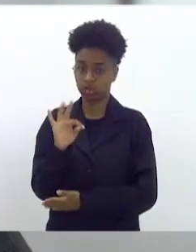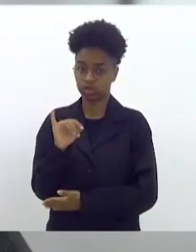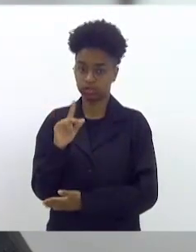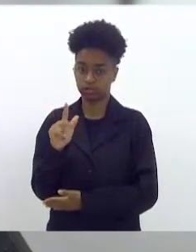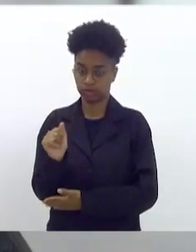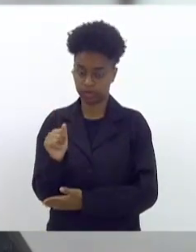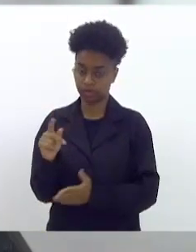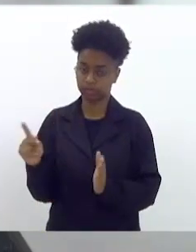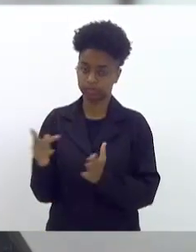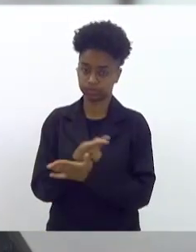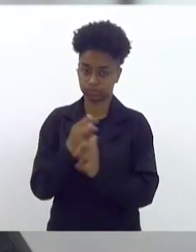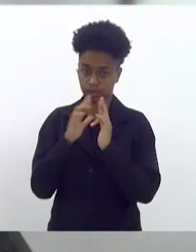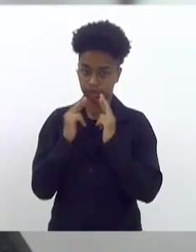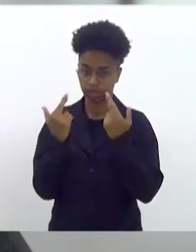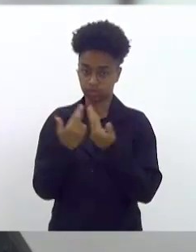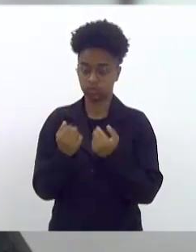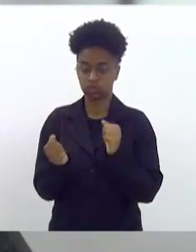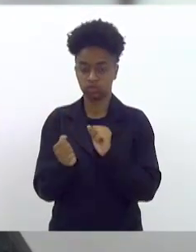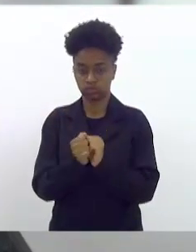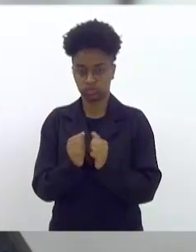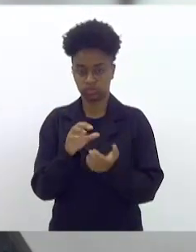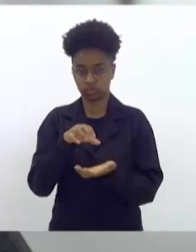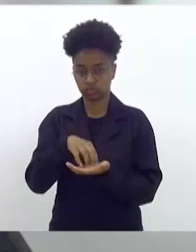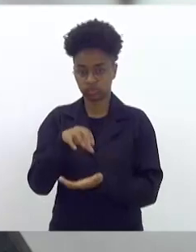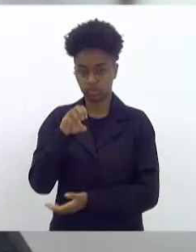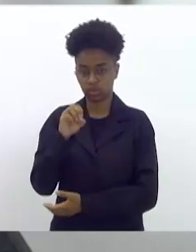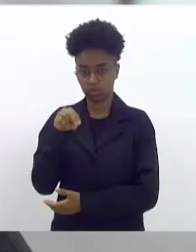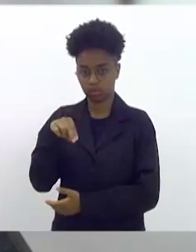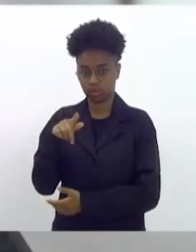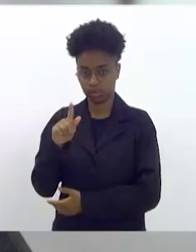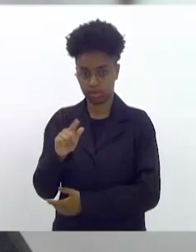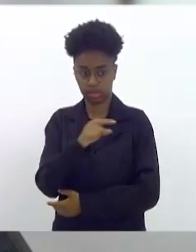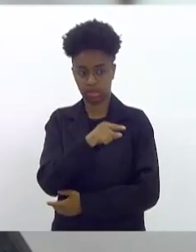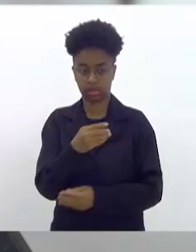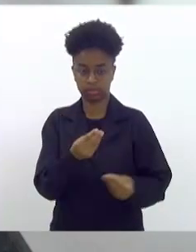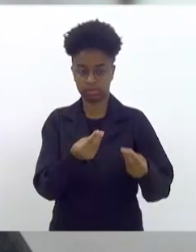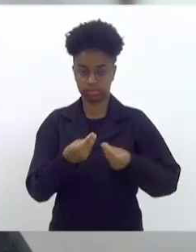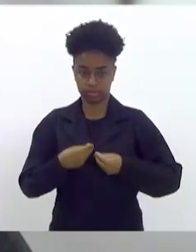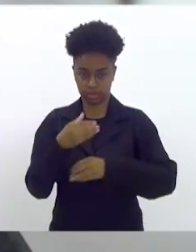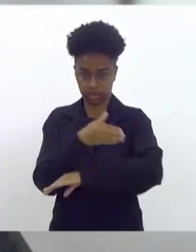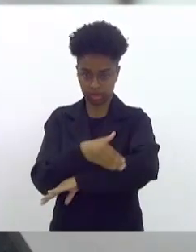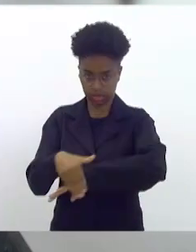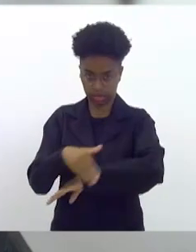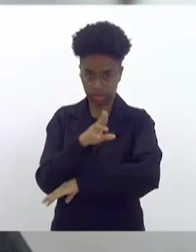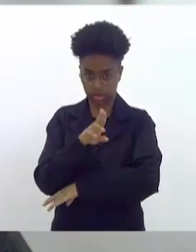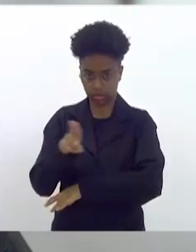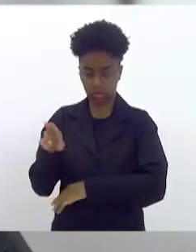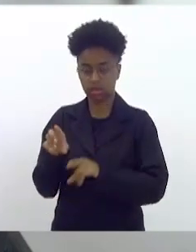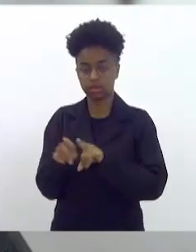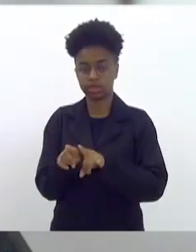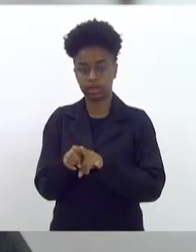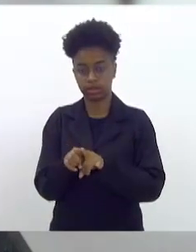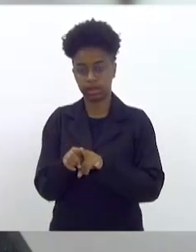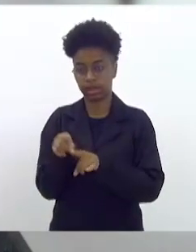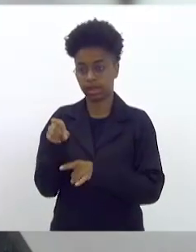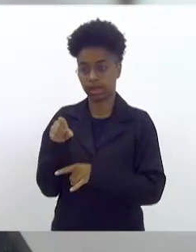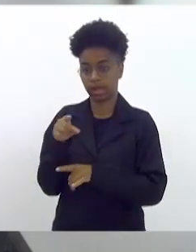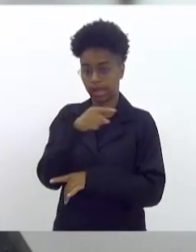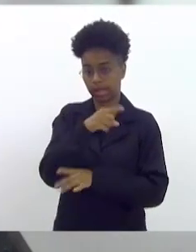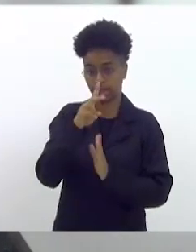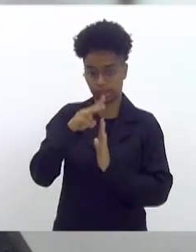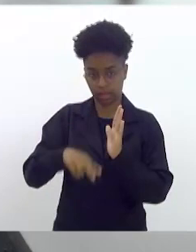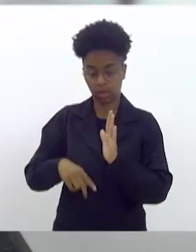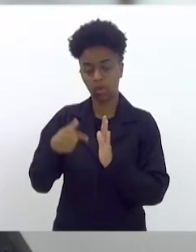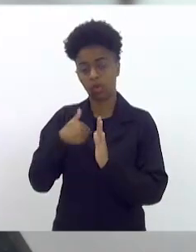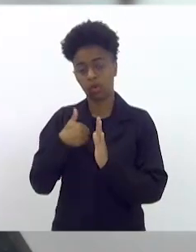da reunião com a ONG, que ela vai nos direcionar os endereços, e também, inspirada no que ela leu aqui,